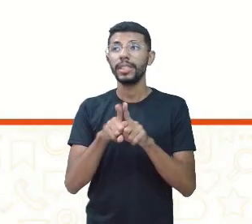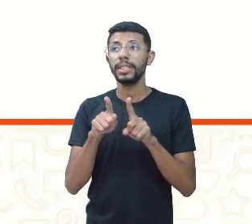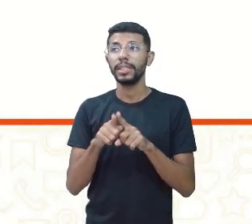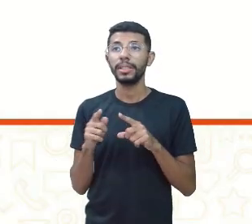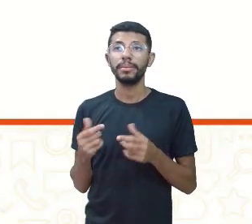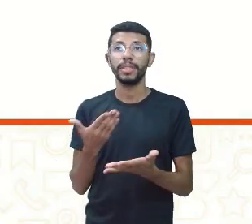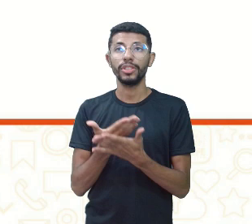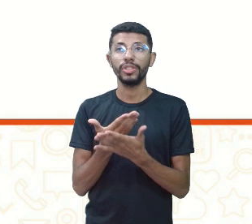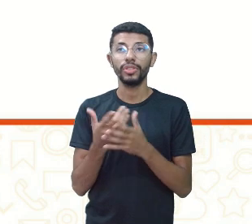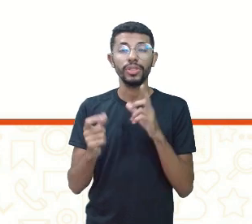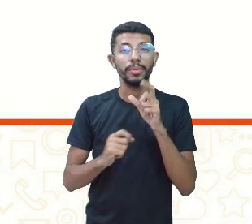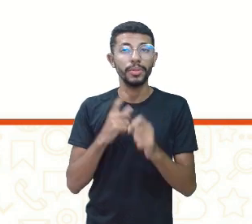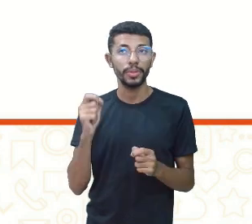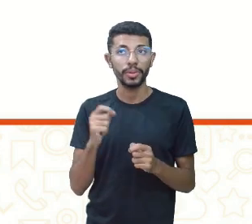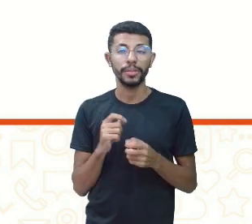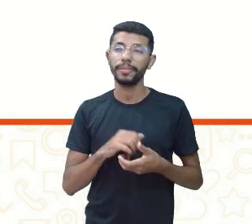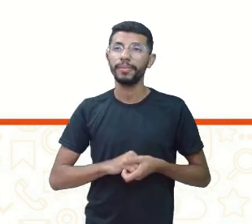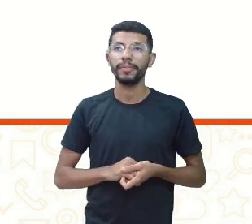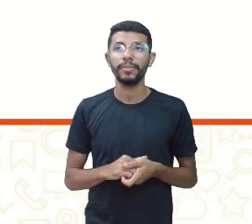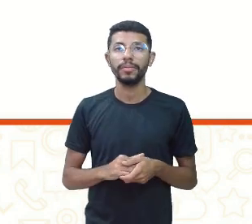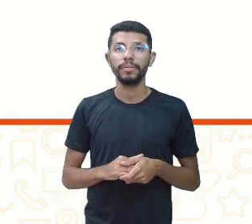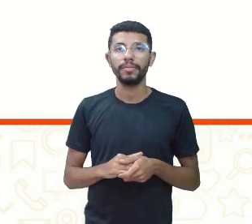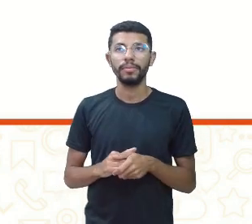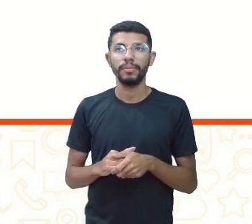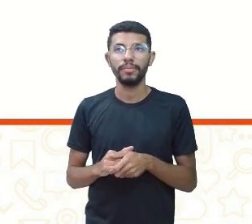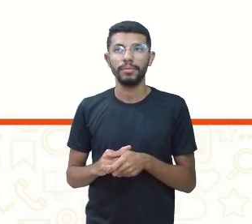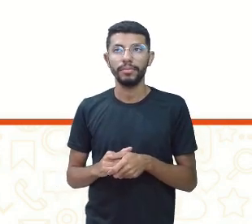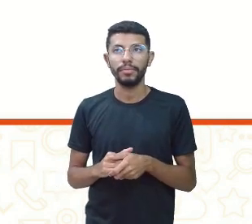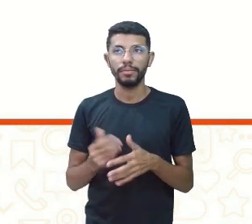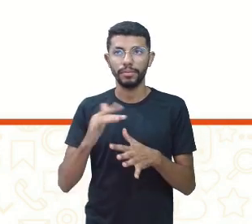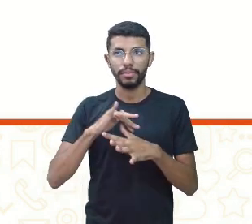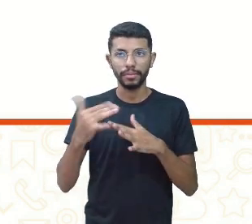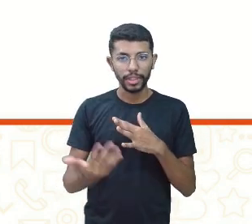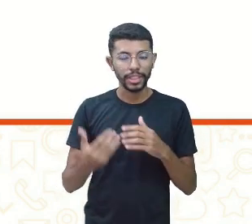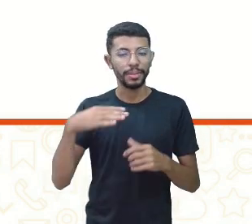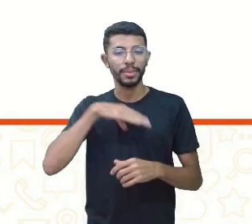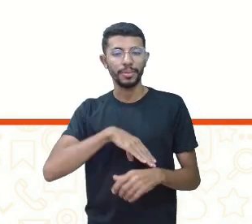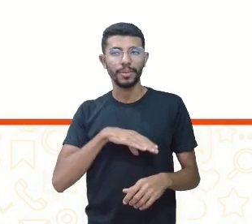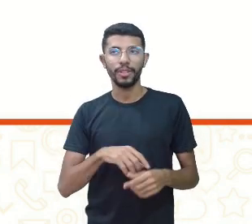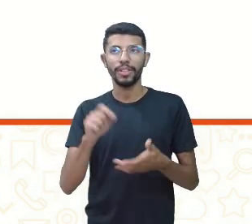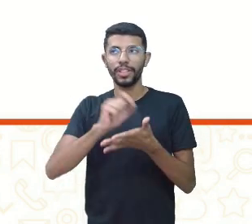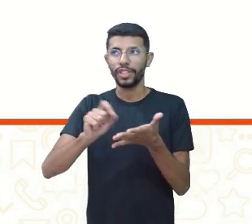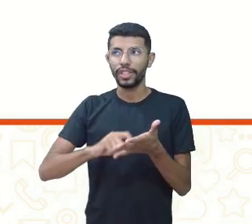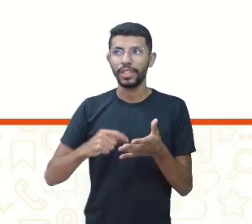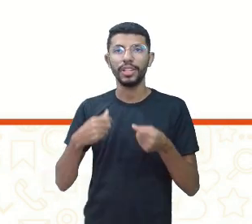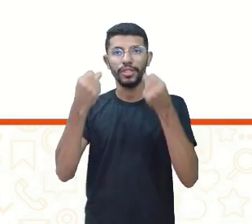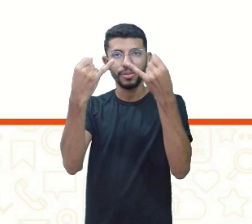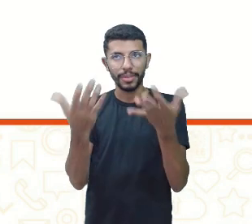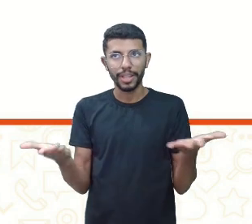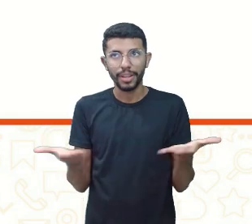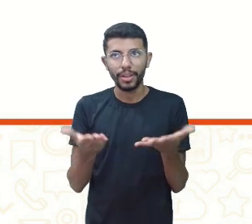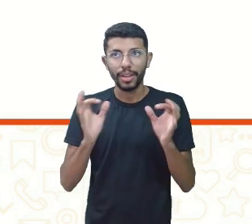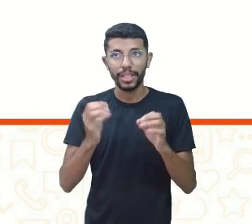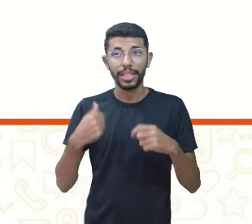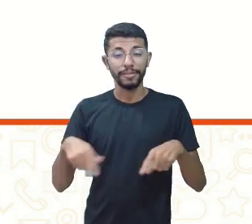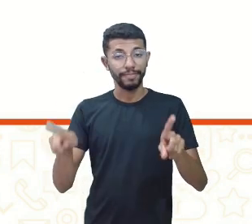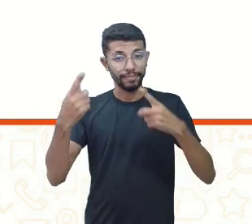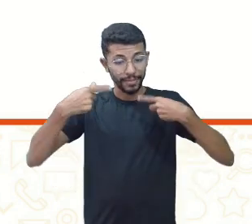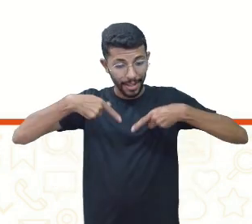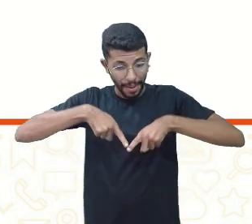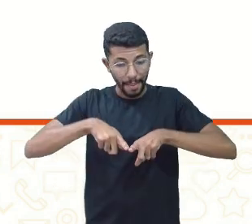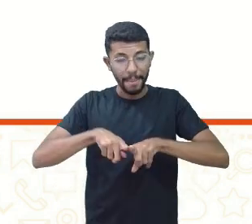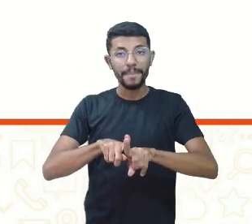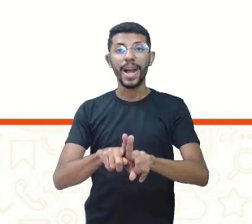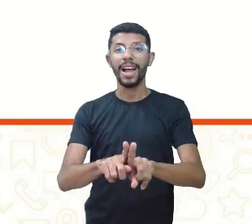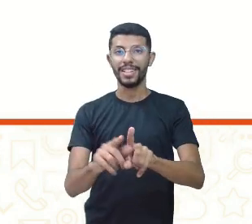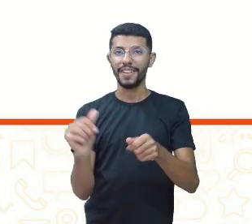o trabalhar com a Libras, como eu acabei de dizer, o português escrito na modalidade escrita, fazer